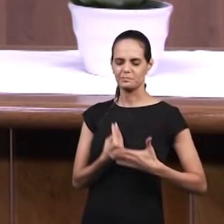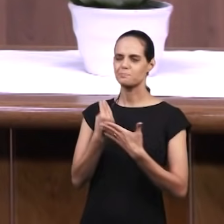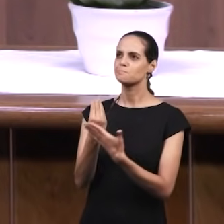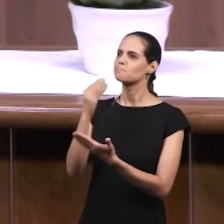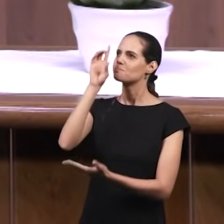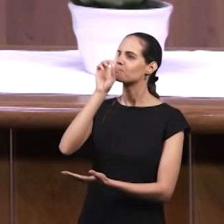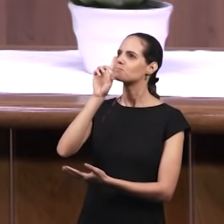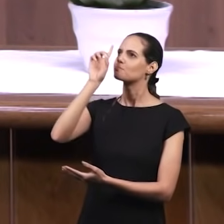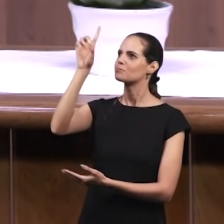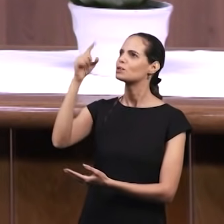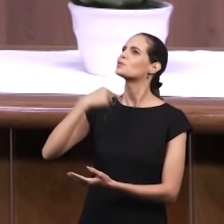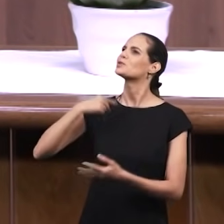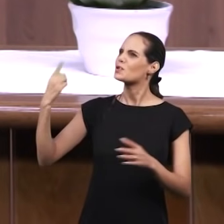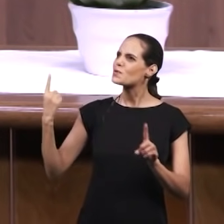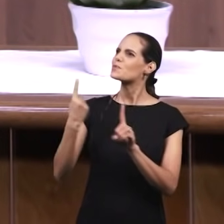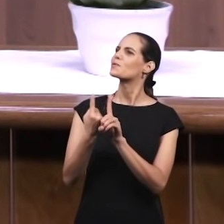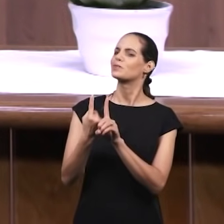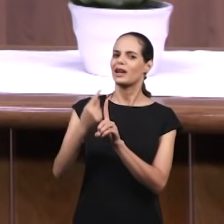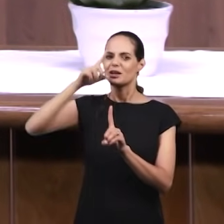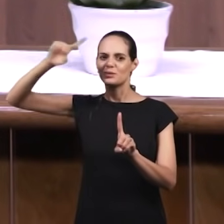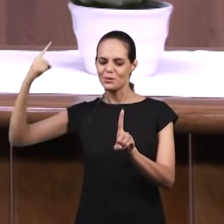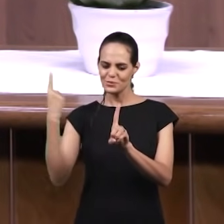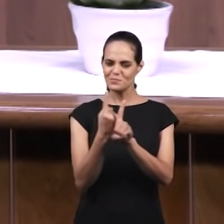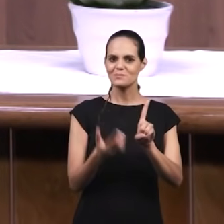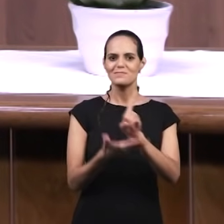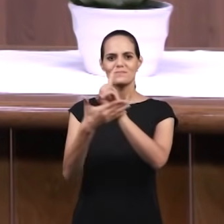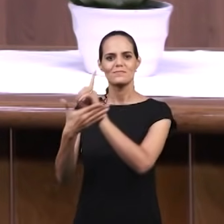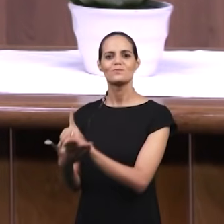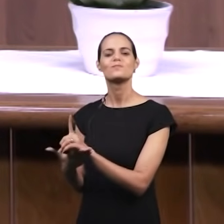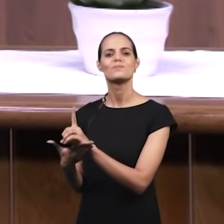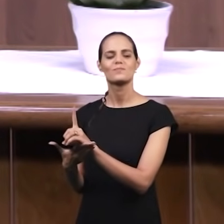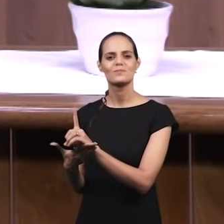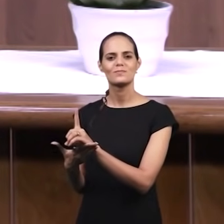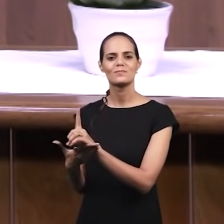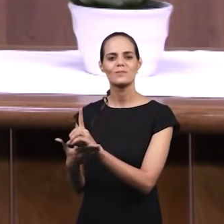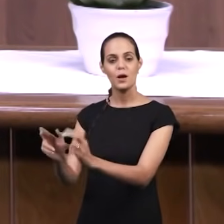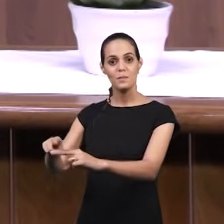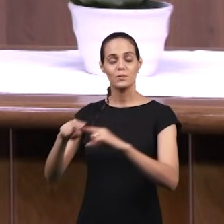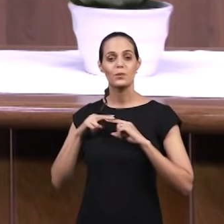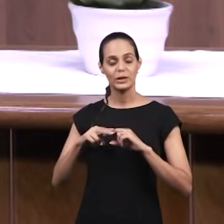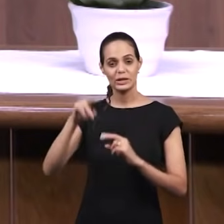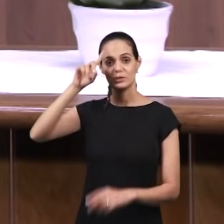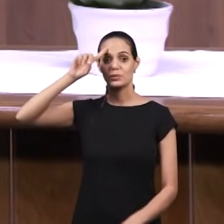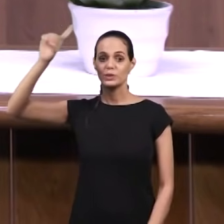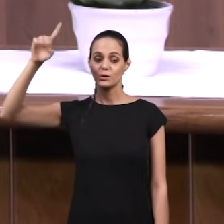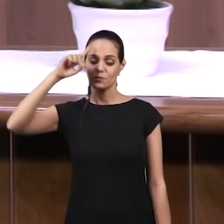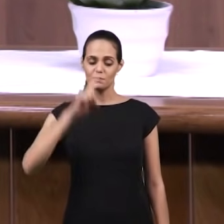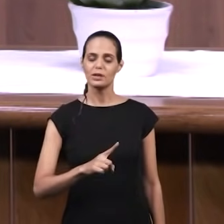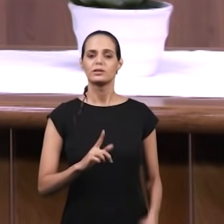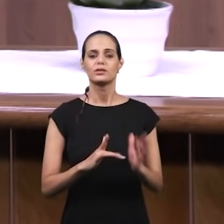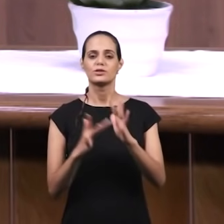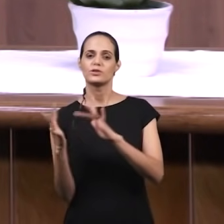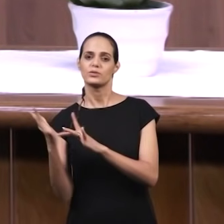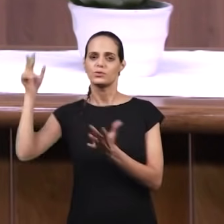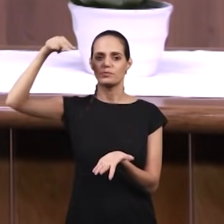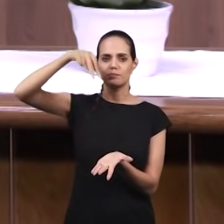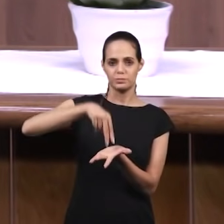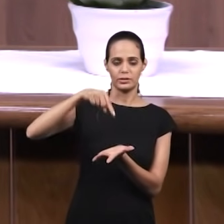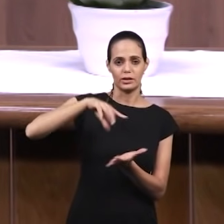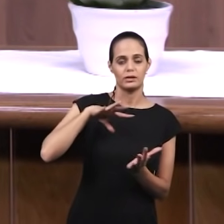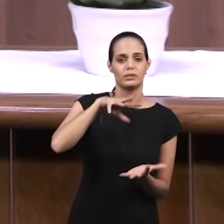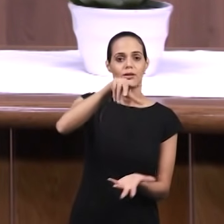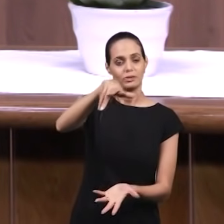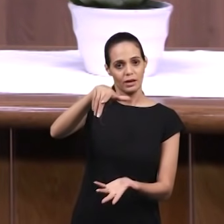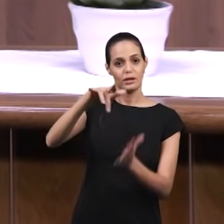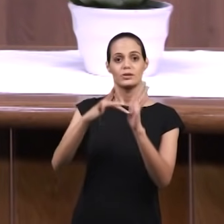vida a Deus e diz, eu fui achado, Deus me encontrou. Por isso, quando Deus envia o seu Filho Jesus para